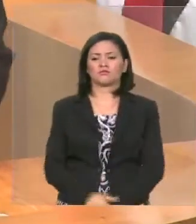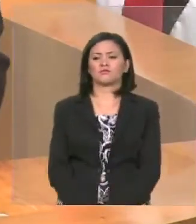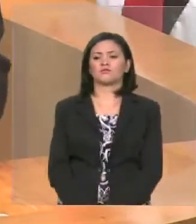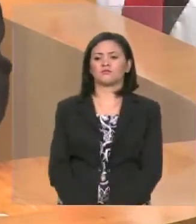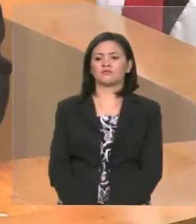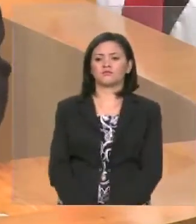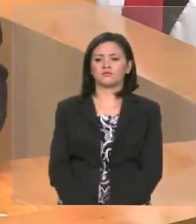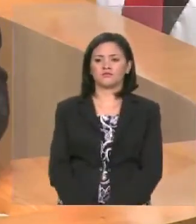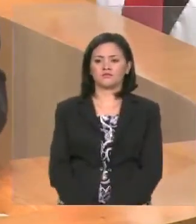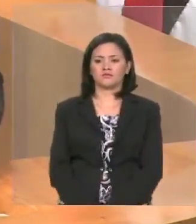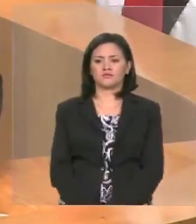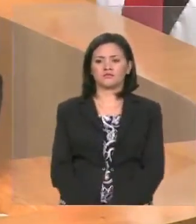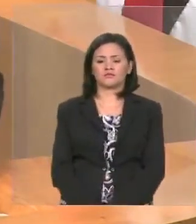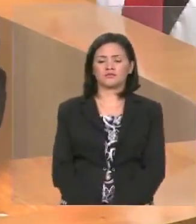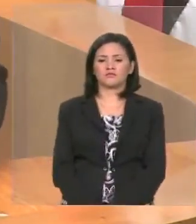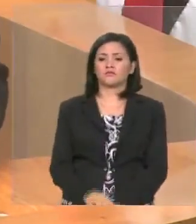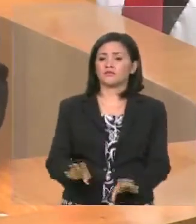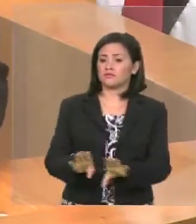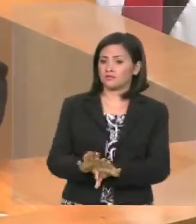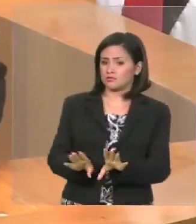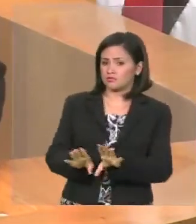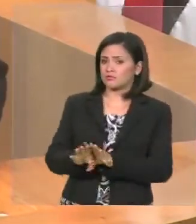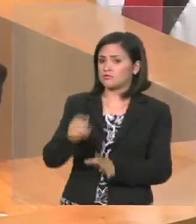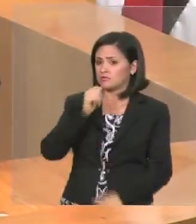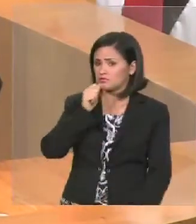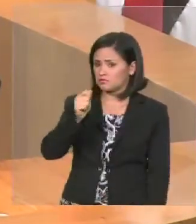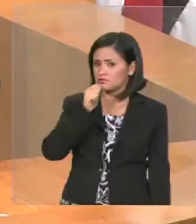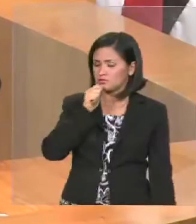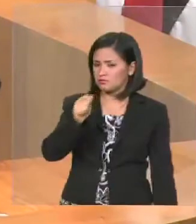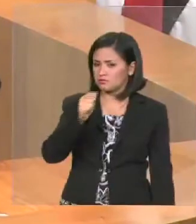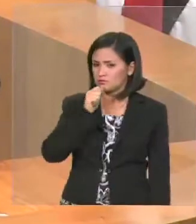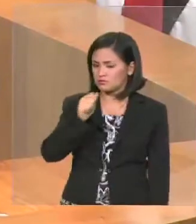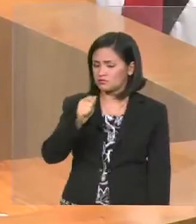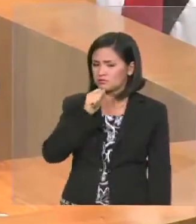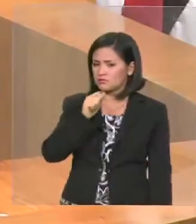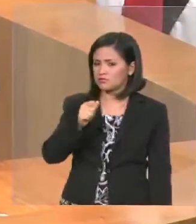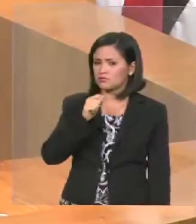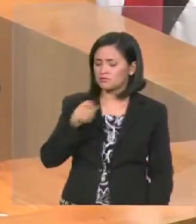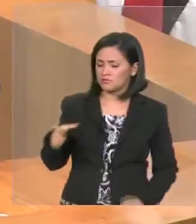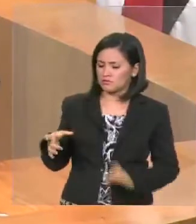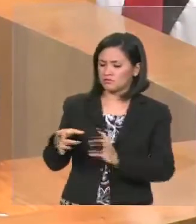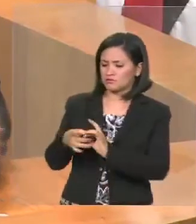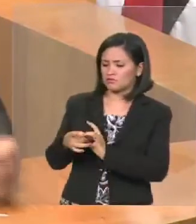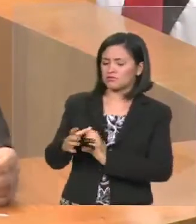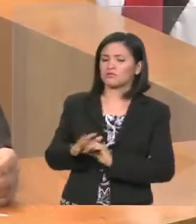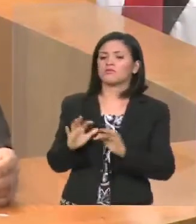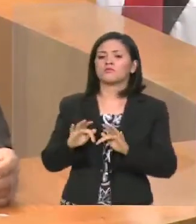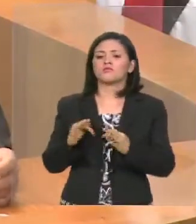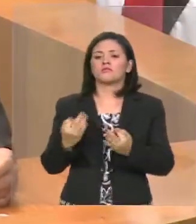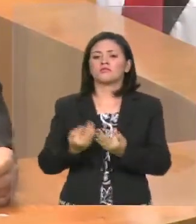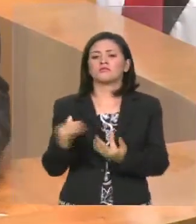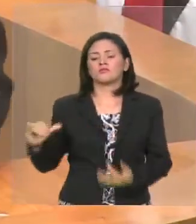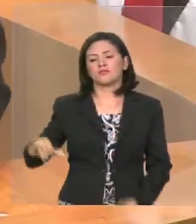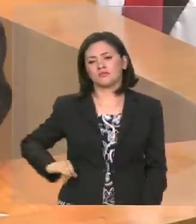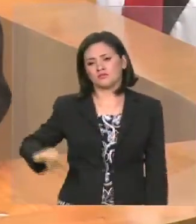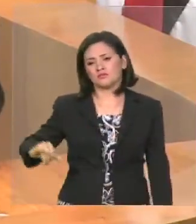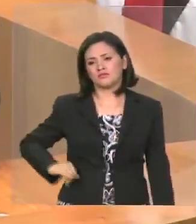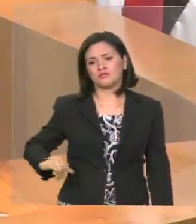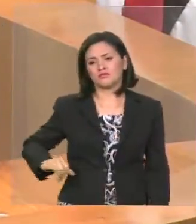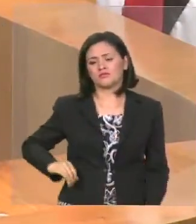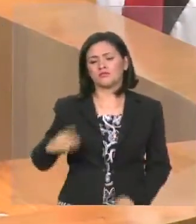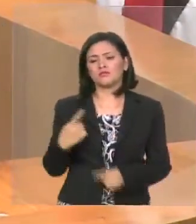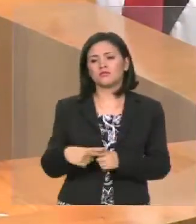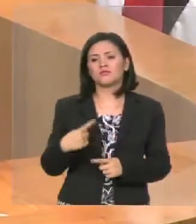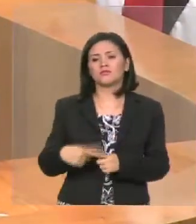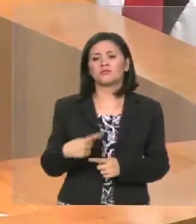E pela imprensa aliada. Minha família sofreu por me ver sendo colocado em situação que tentava denegrir a